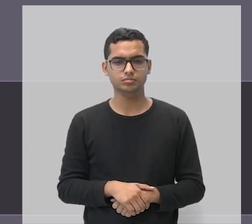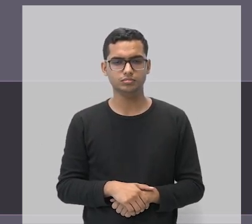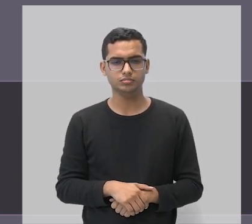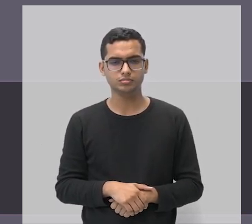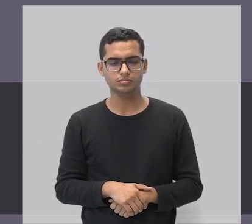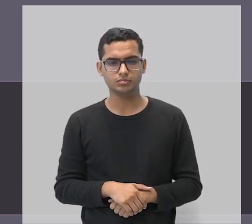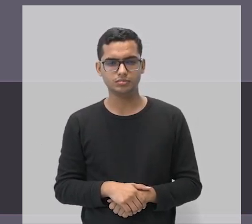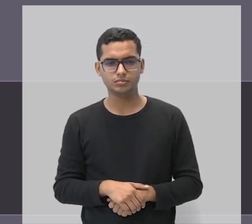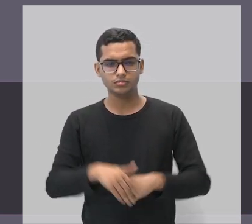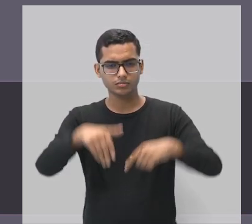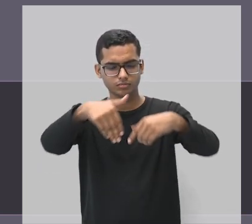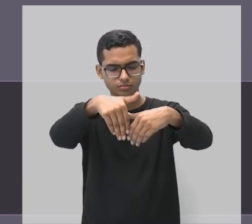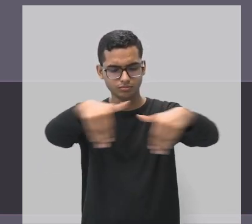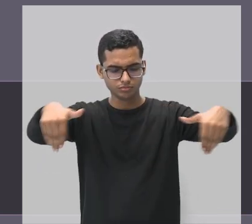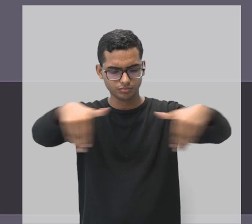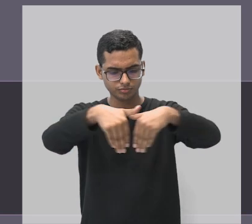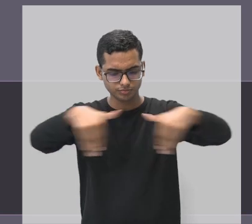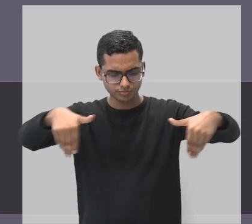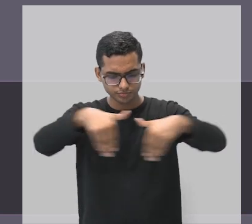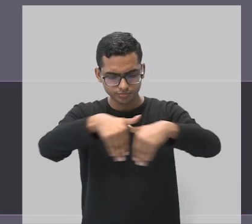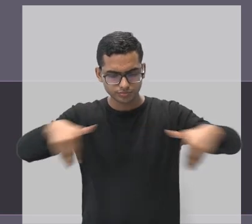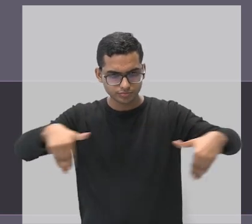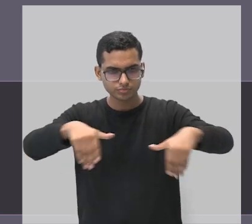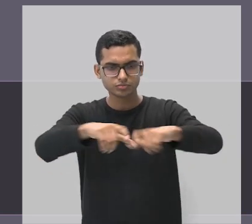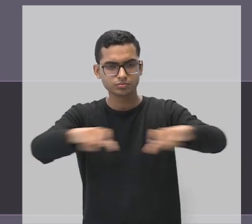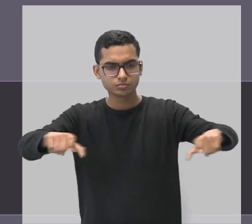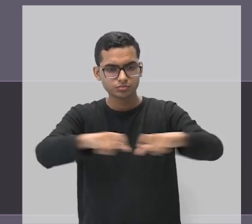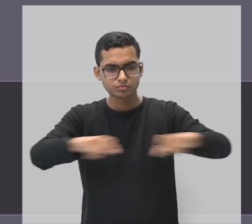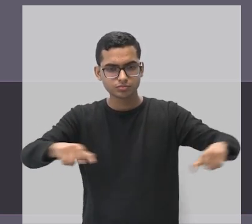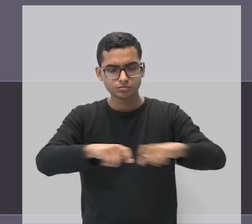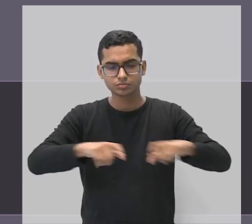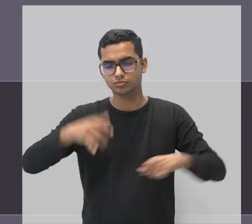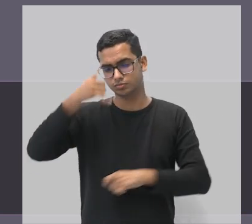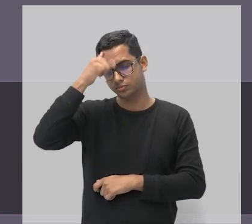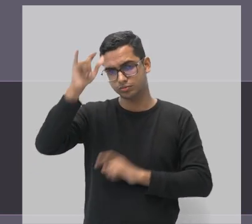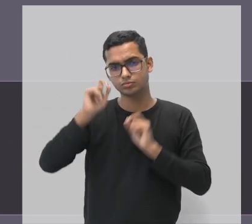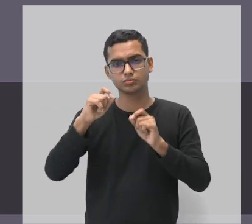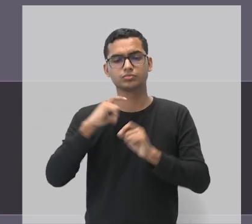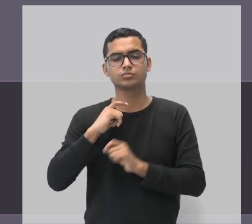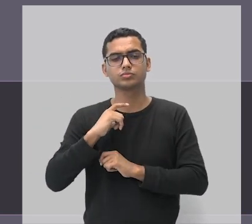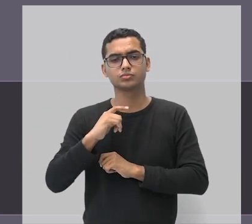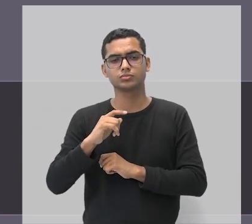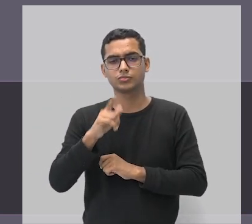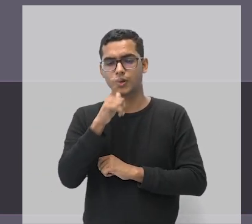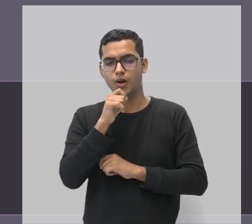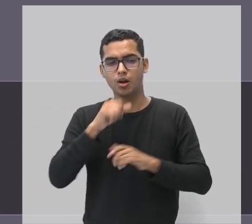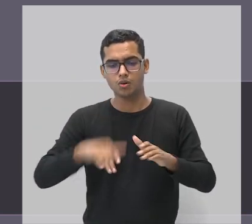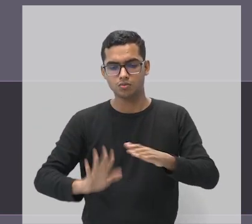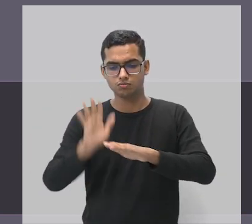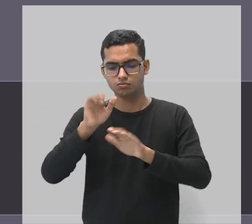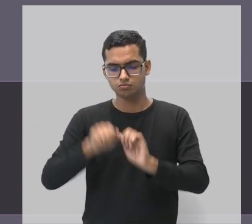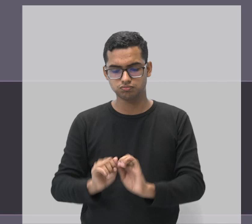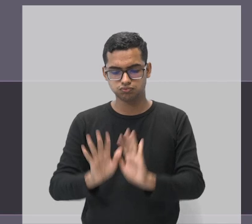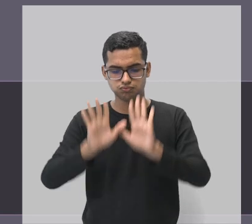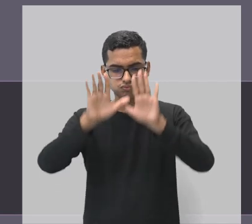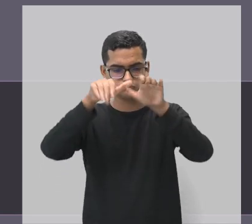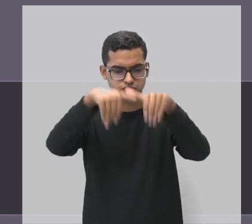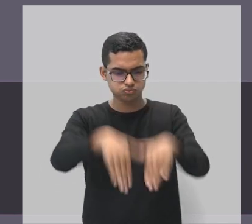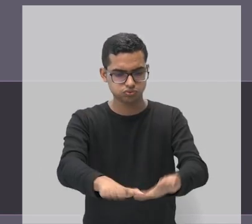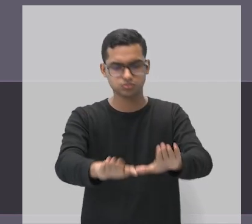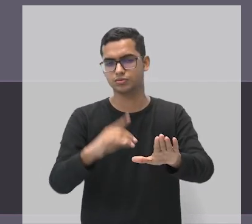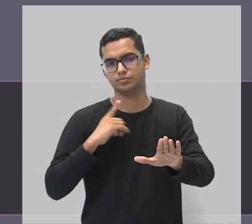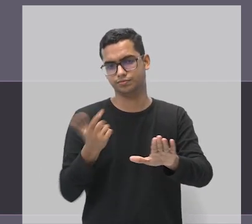entre as raias evita a formação de marola, tá? Ou seja, das ondinhas, tá bom? Então, por isso que existem